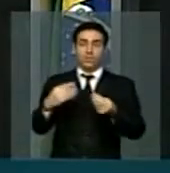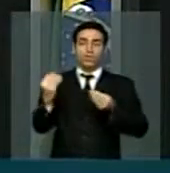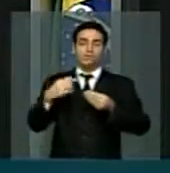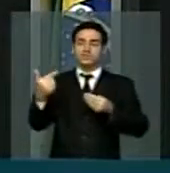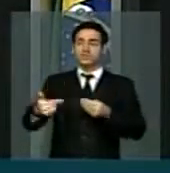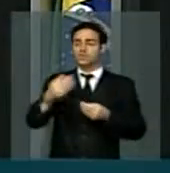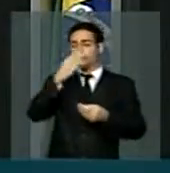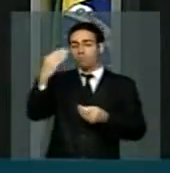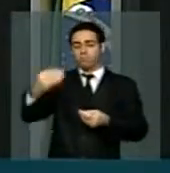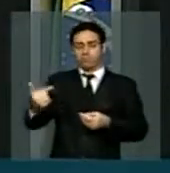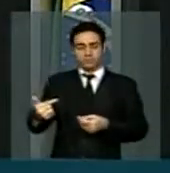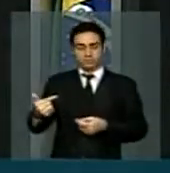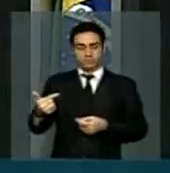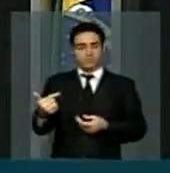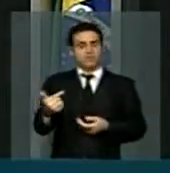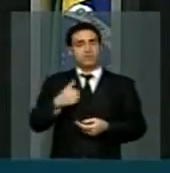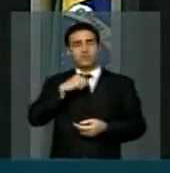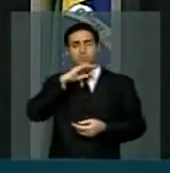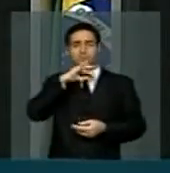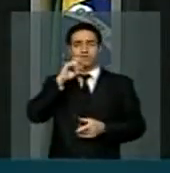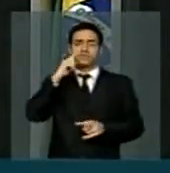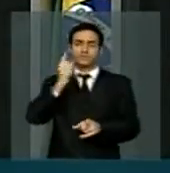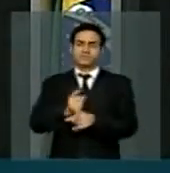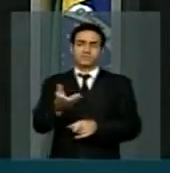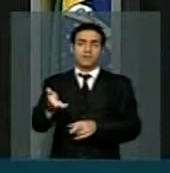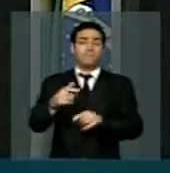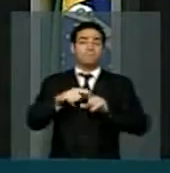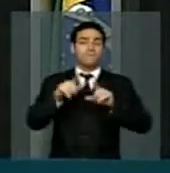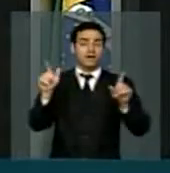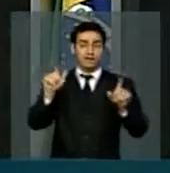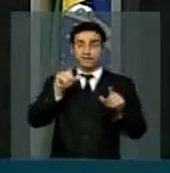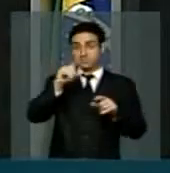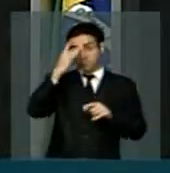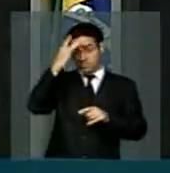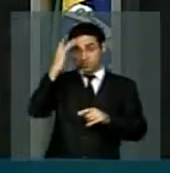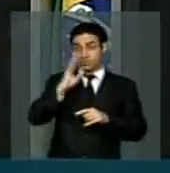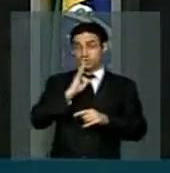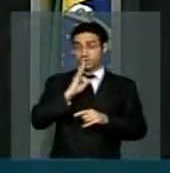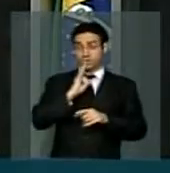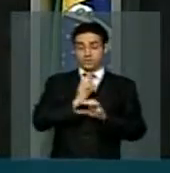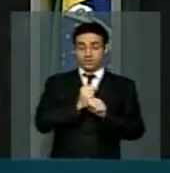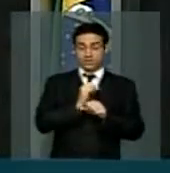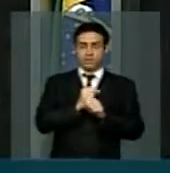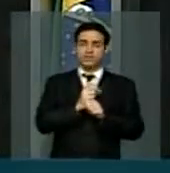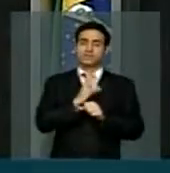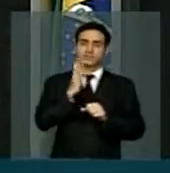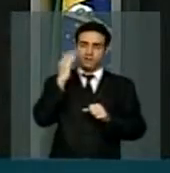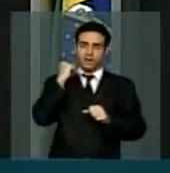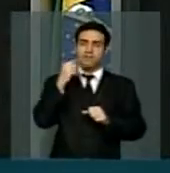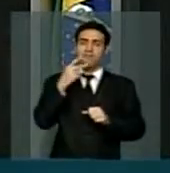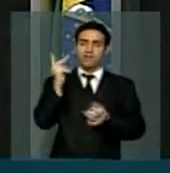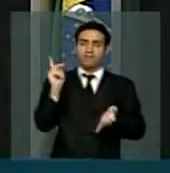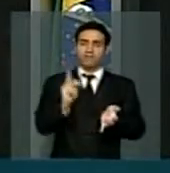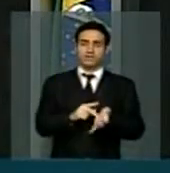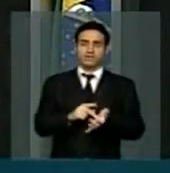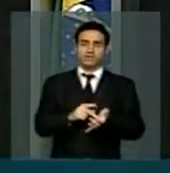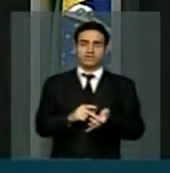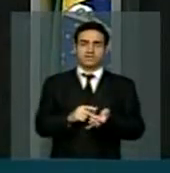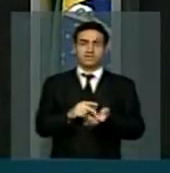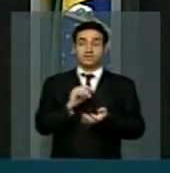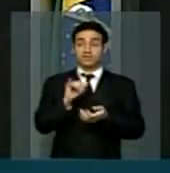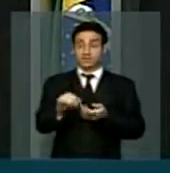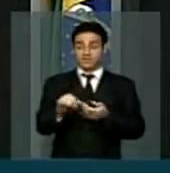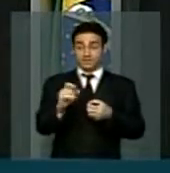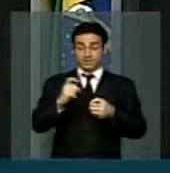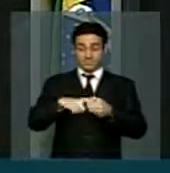segundo plano. É lamentável constatar-se isso, mas quem entende de orçamento nessa casa sabe que eu estou falando a verdade. Se a